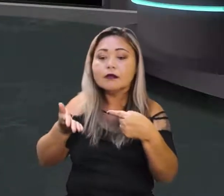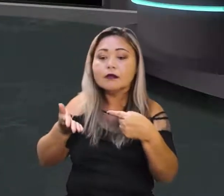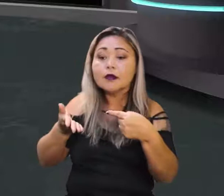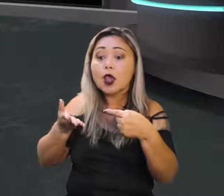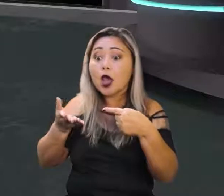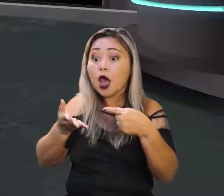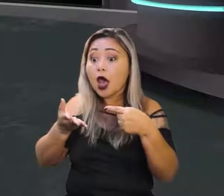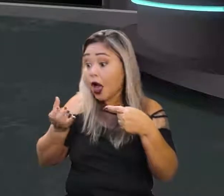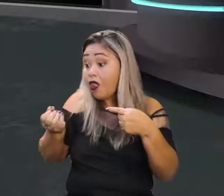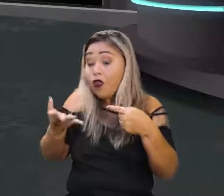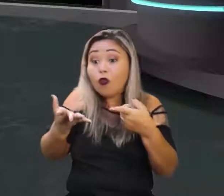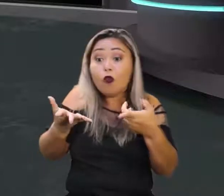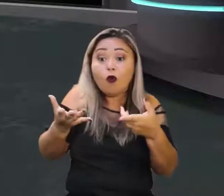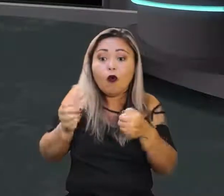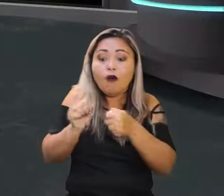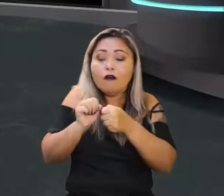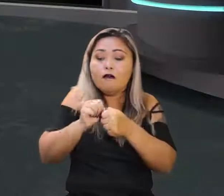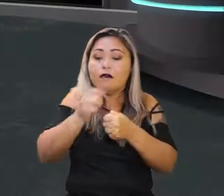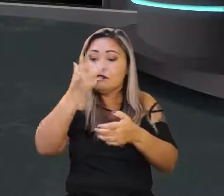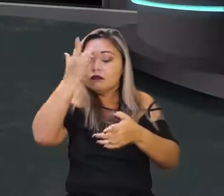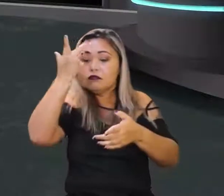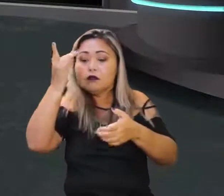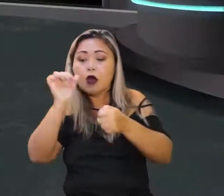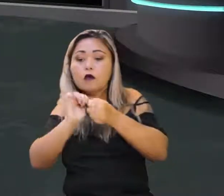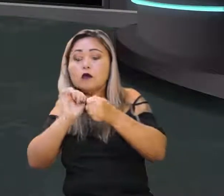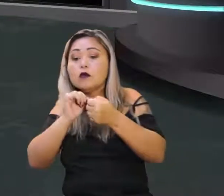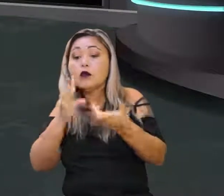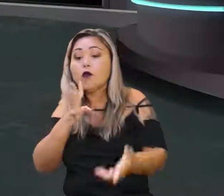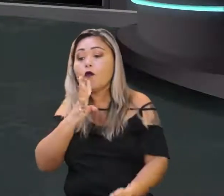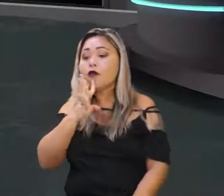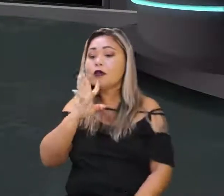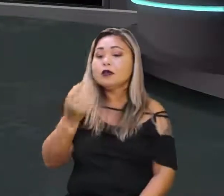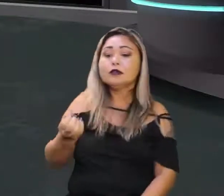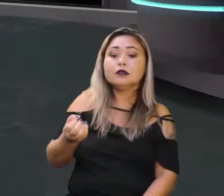as novas gerações passam a conhecer histórias como